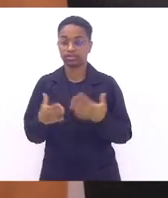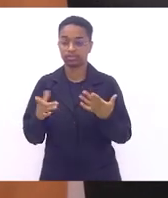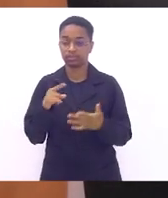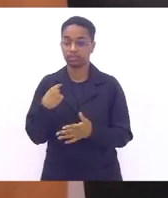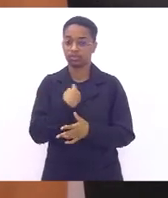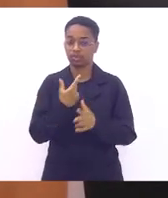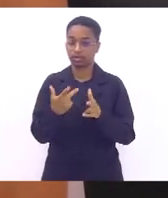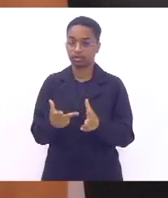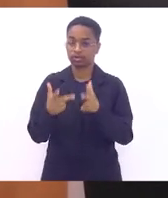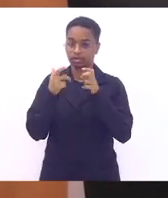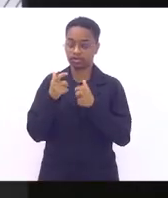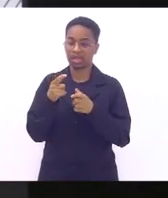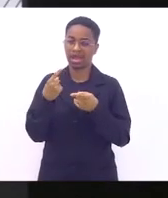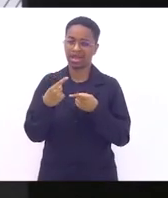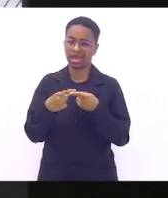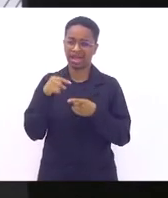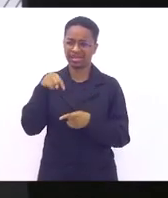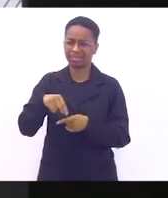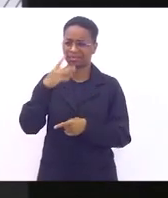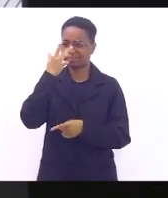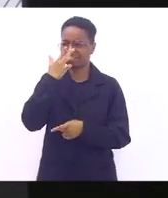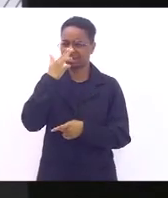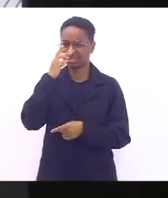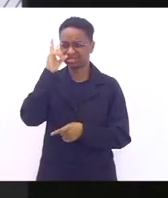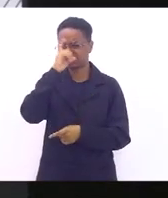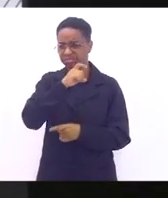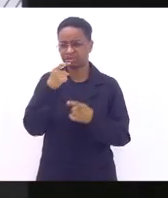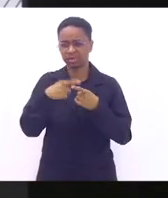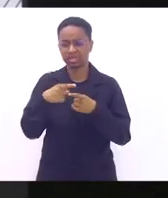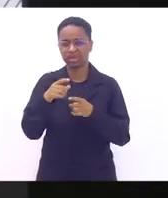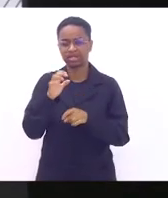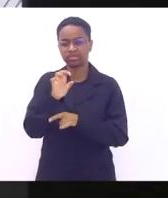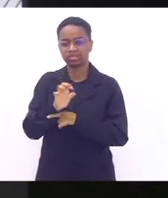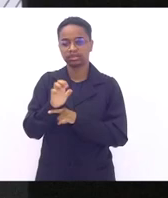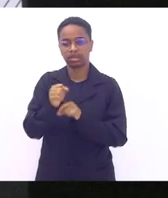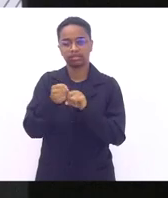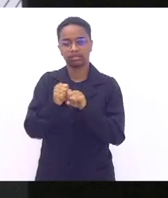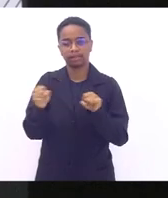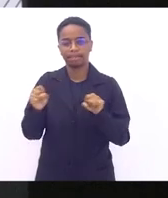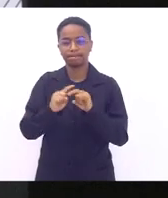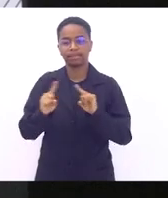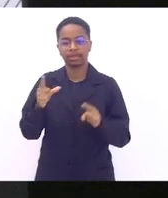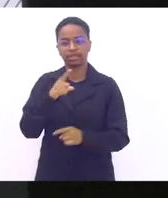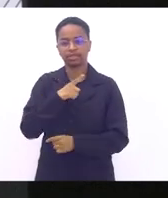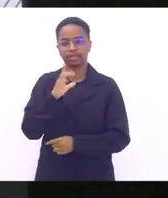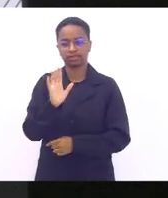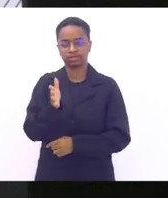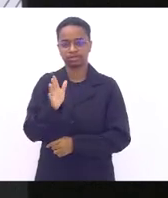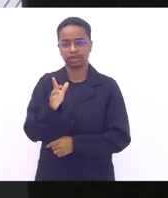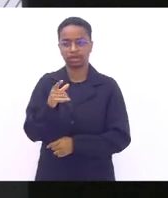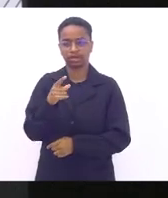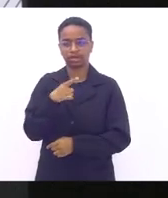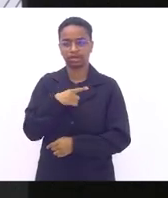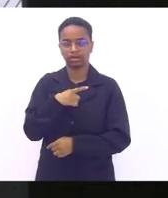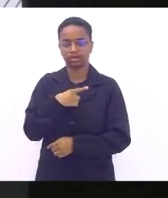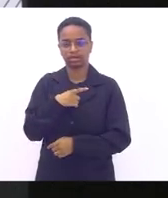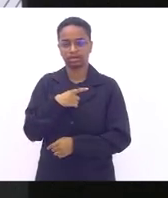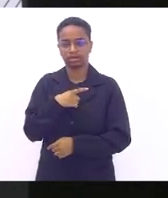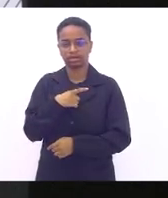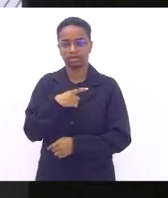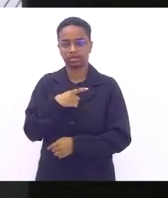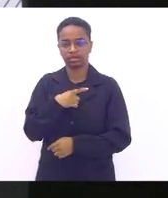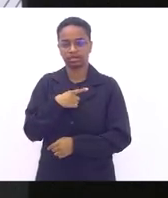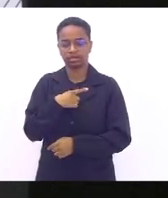meio esquisito, porque o Estado é grande, a gente já tem, aqui do lado aqui, à